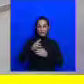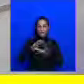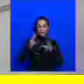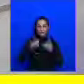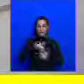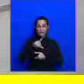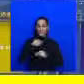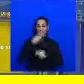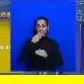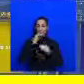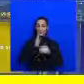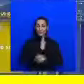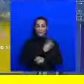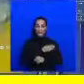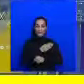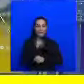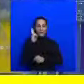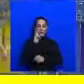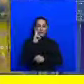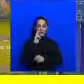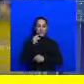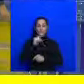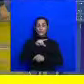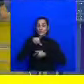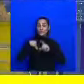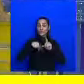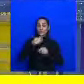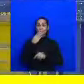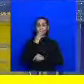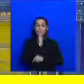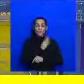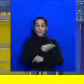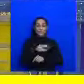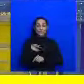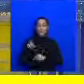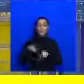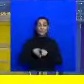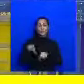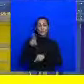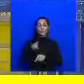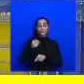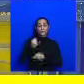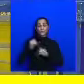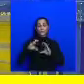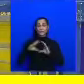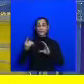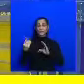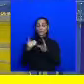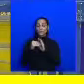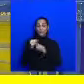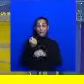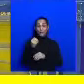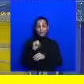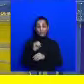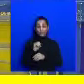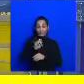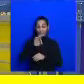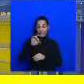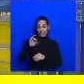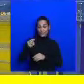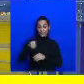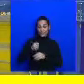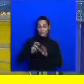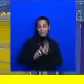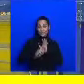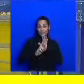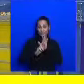time do coração. Lembrando que para o sorteio do time do coração são utilizadas também 80 bolas, numeradas de 0 a 80, sendo que cada